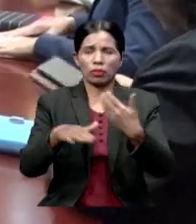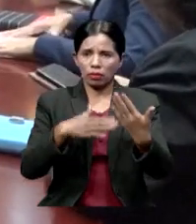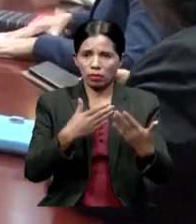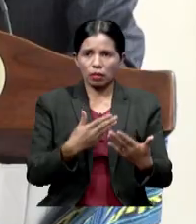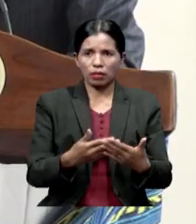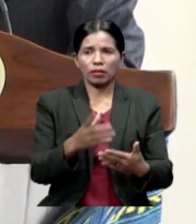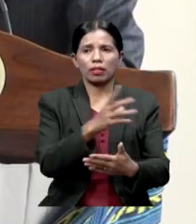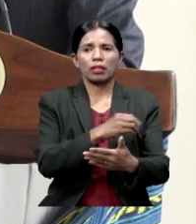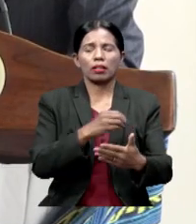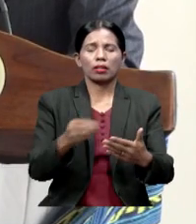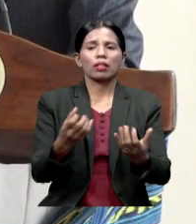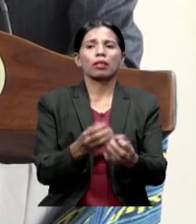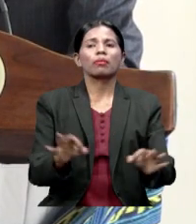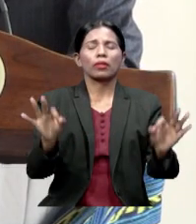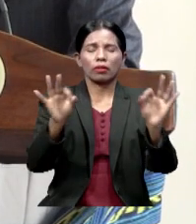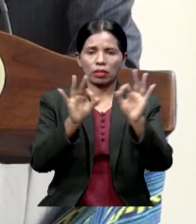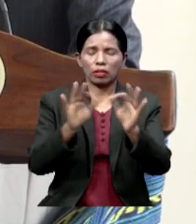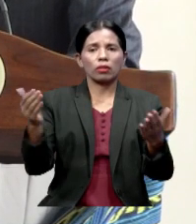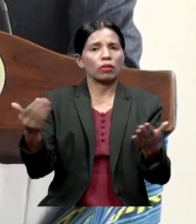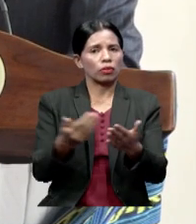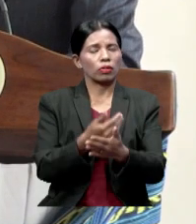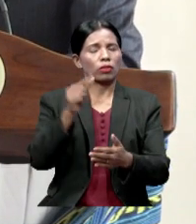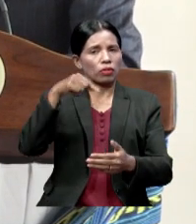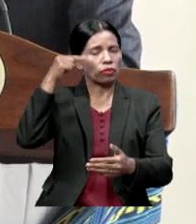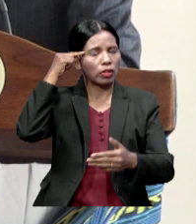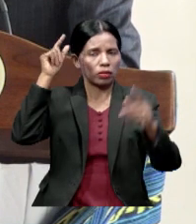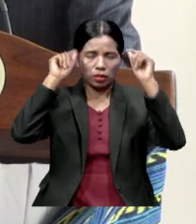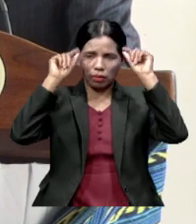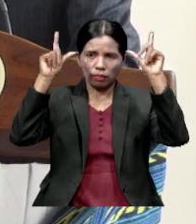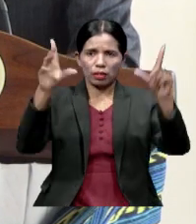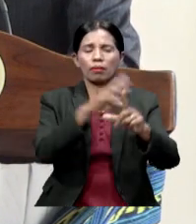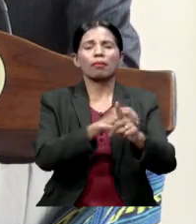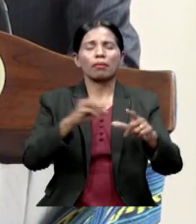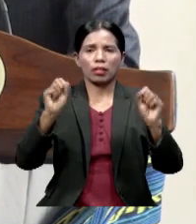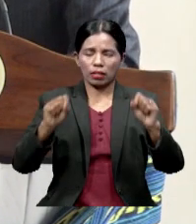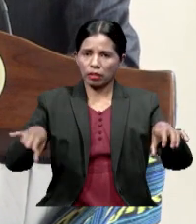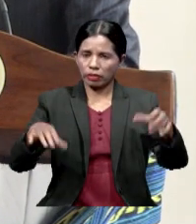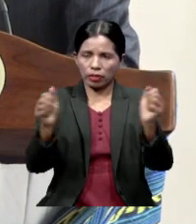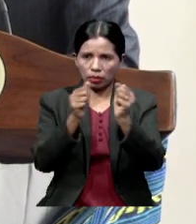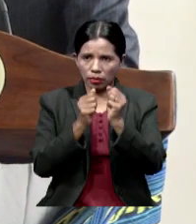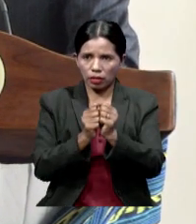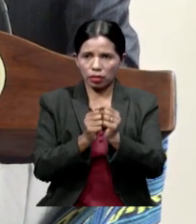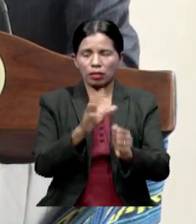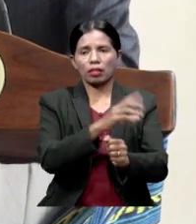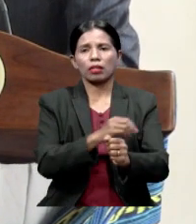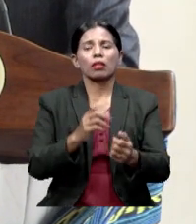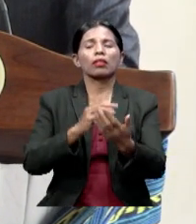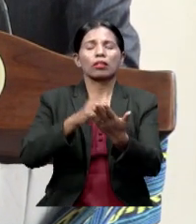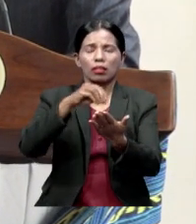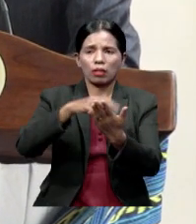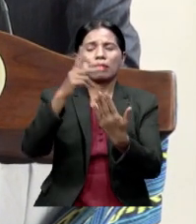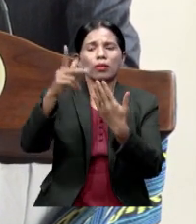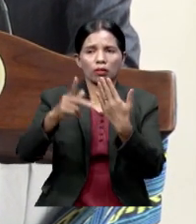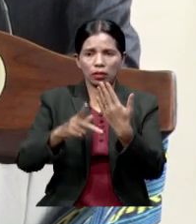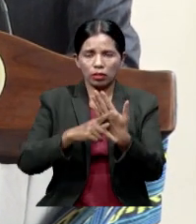Quais são as prioridades do novo governo temor para a recuperação de próximo programa de recuperação